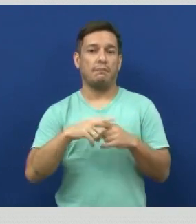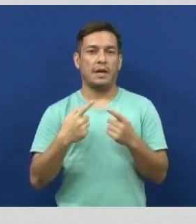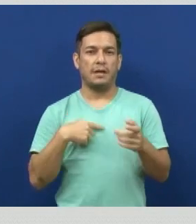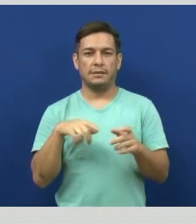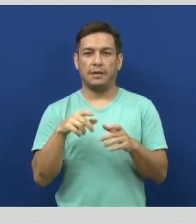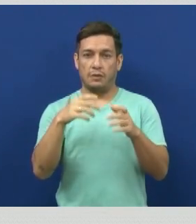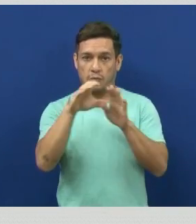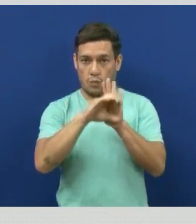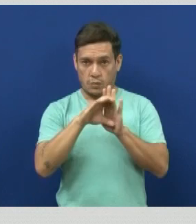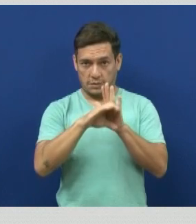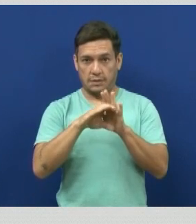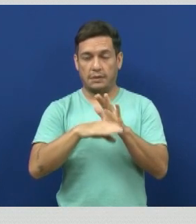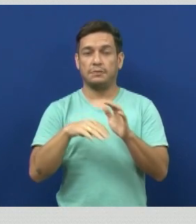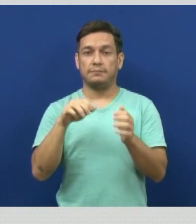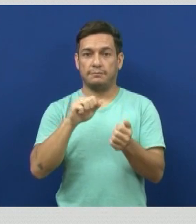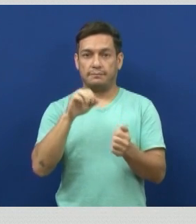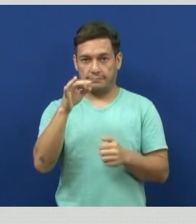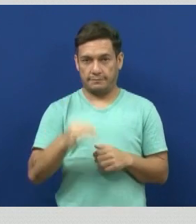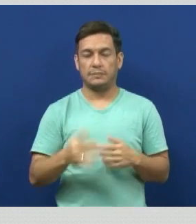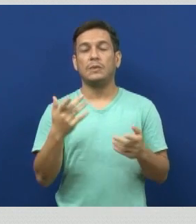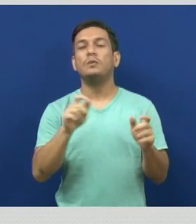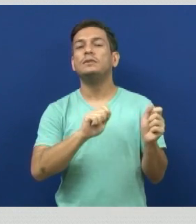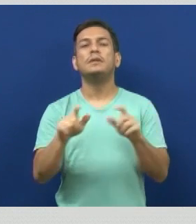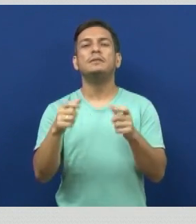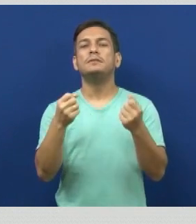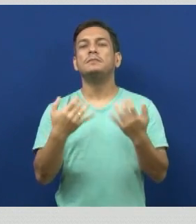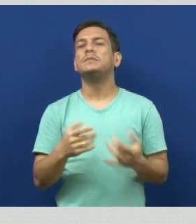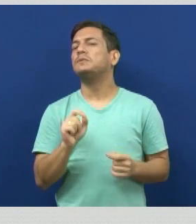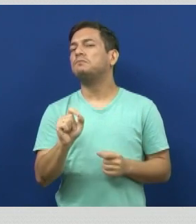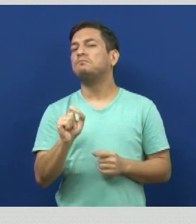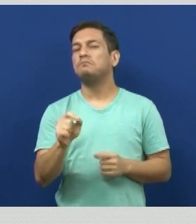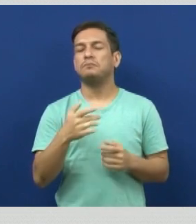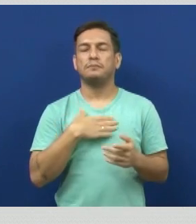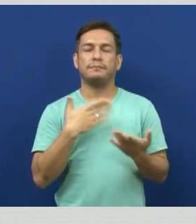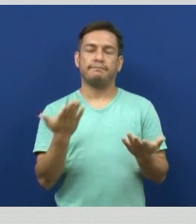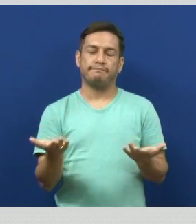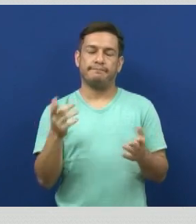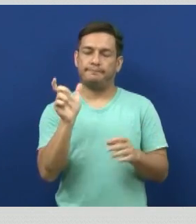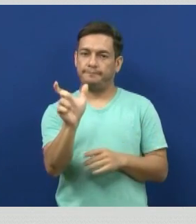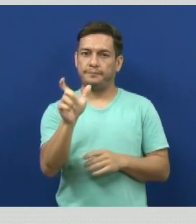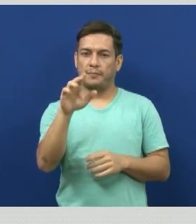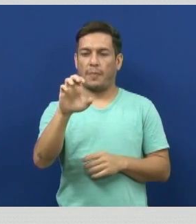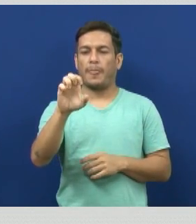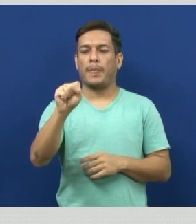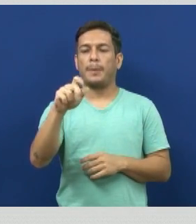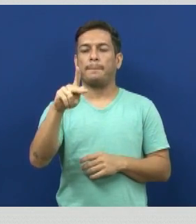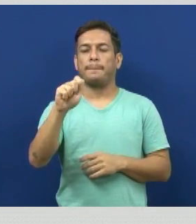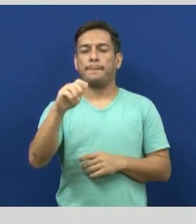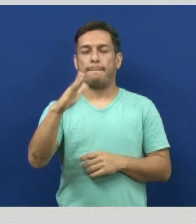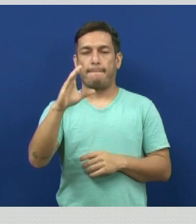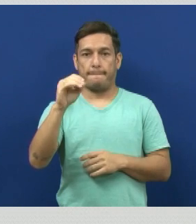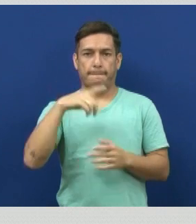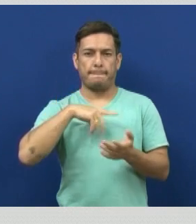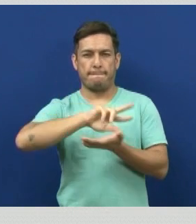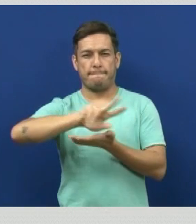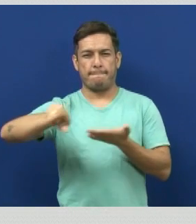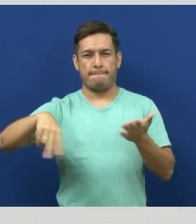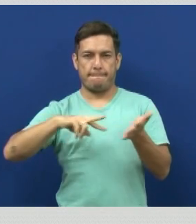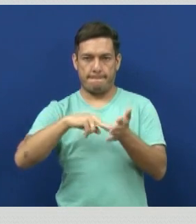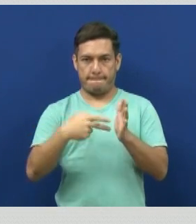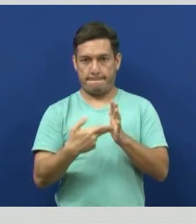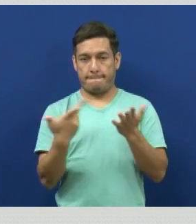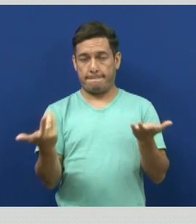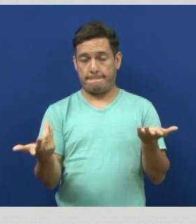definição adequada. Vamos ler o que o slide traz para a gente. A palavra espaço tem vários